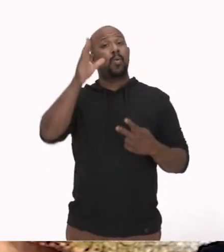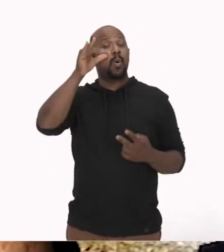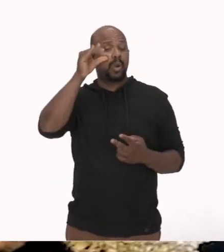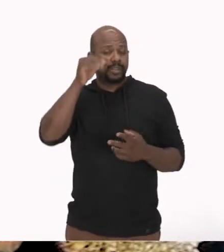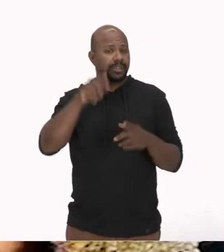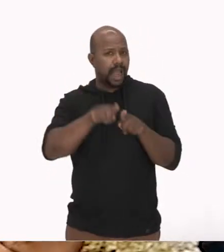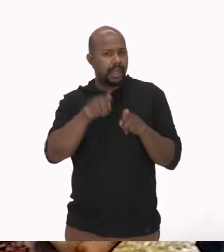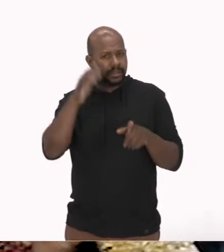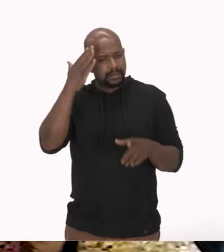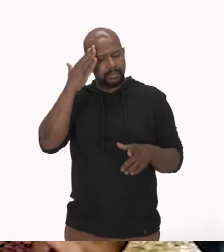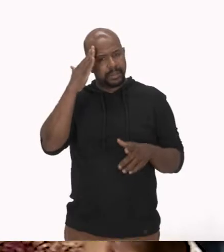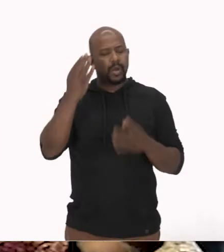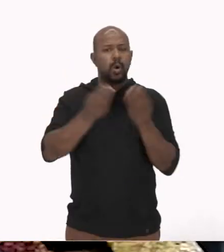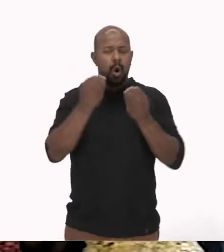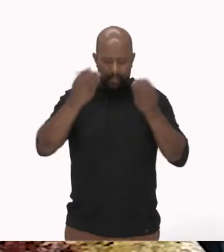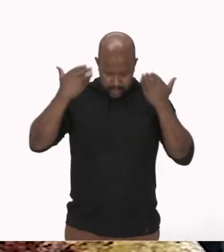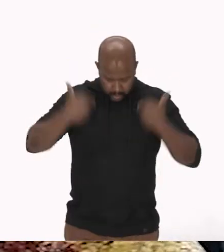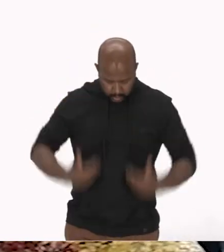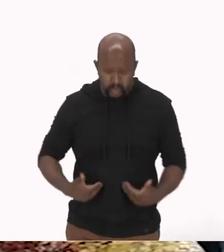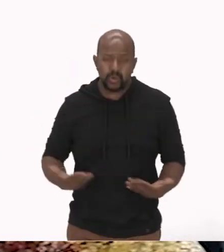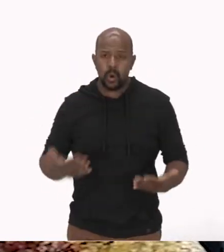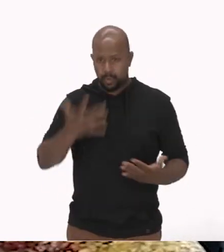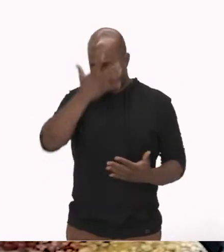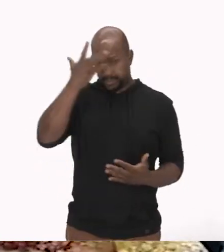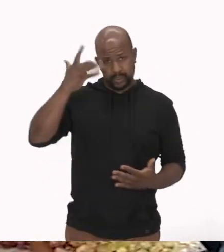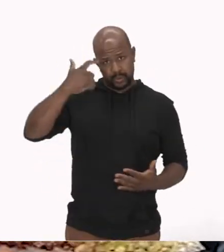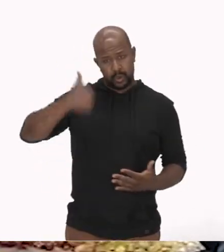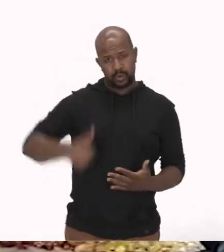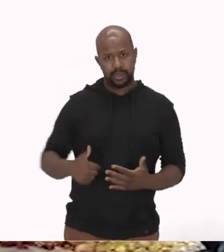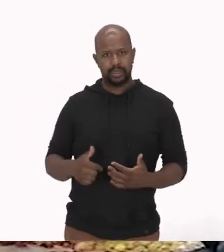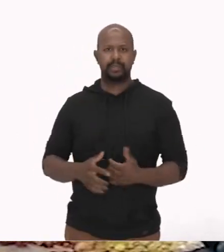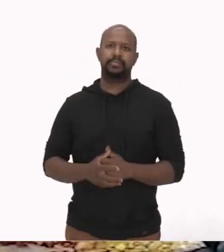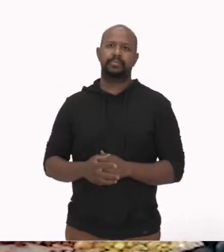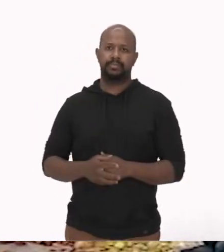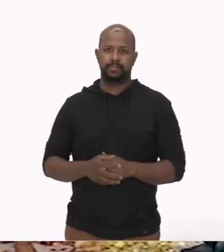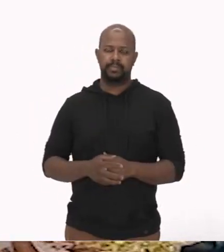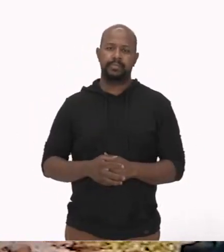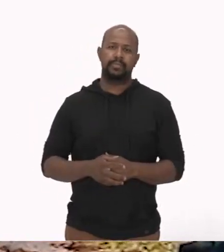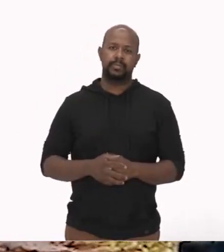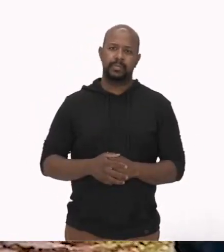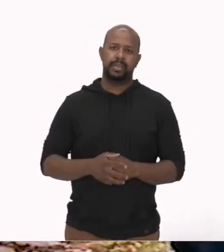olham com curiosidade, para saber como eu sou pessoa.